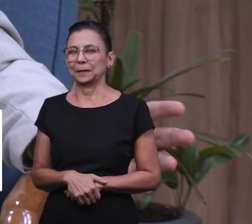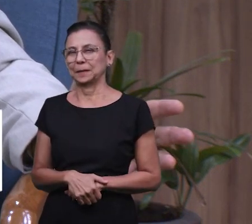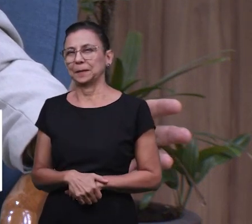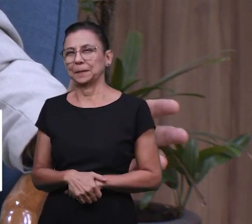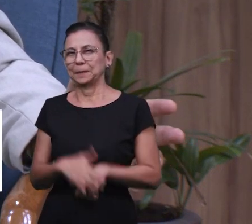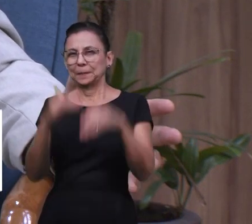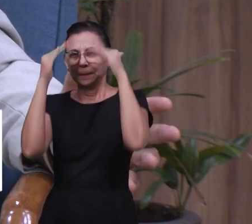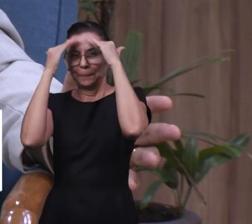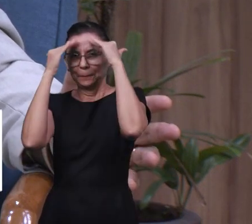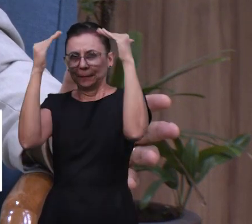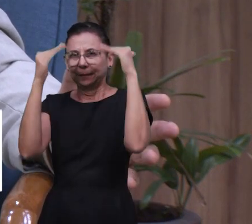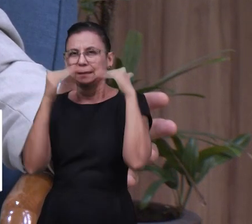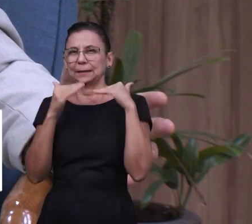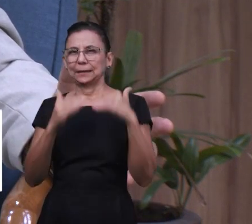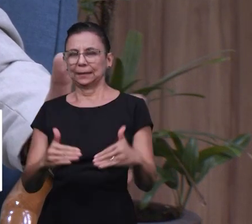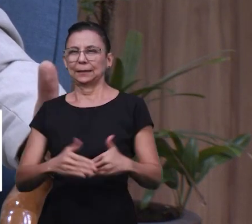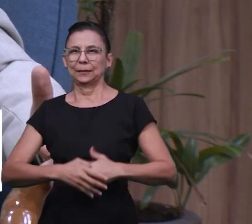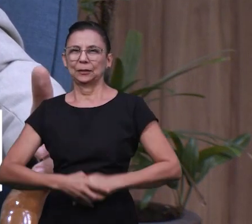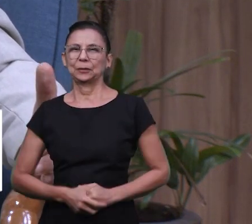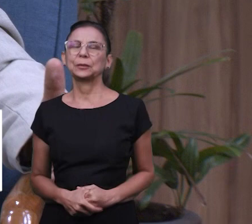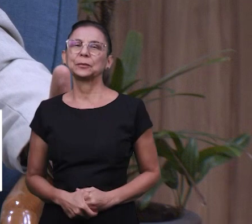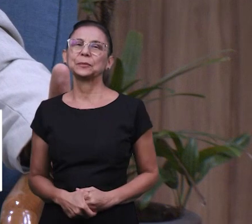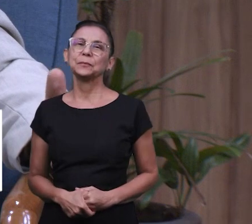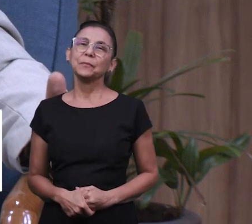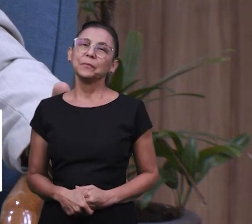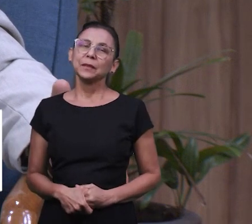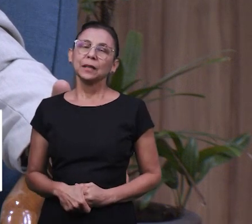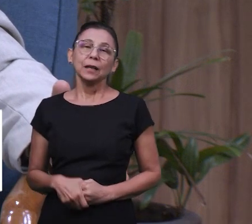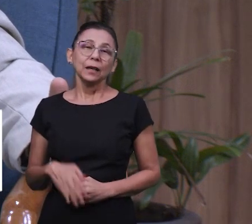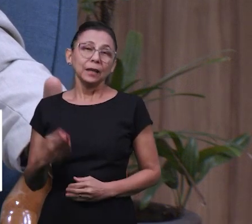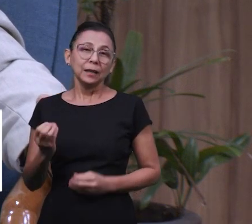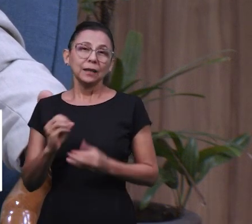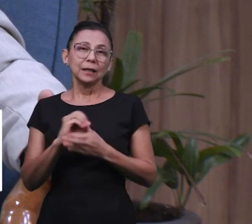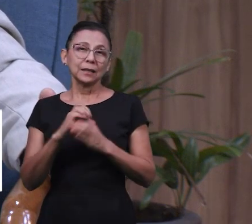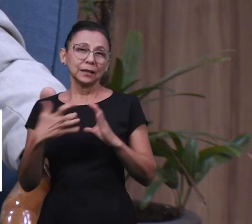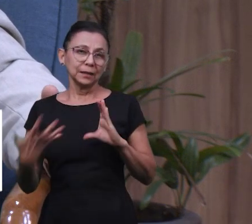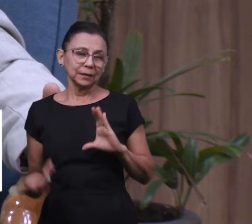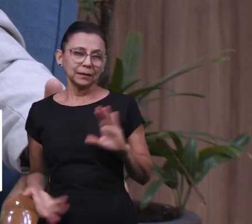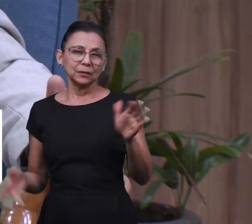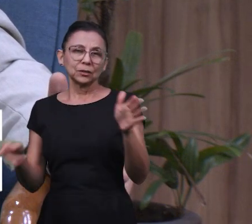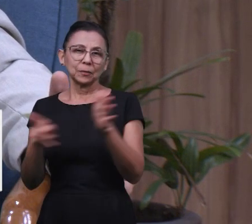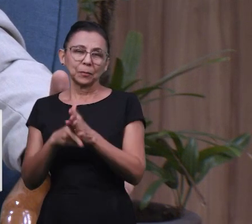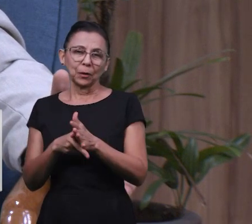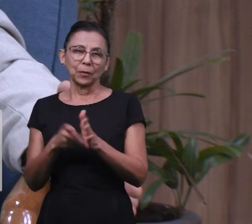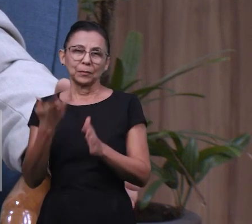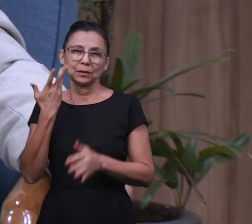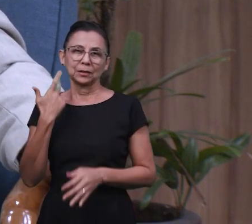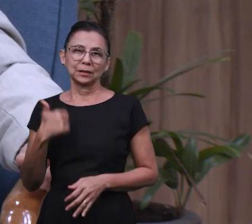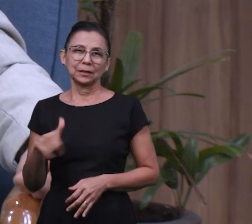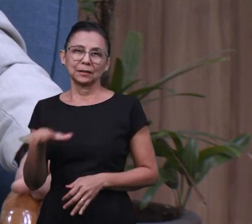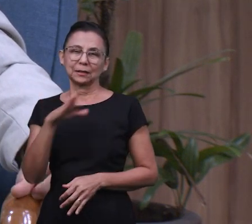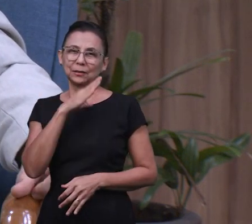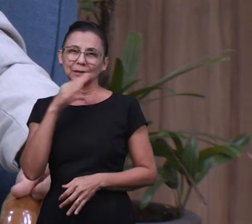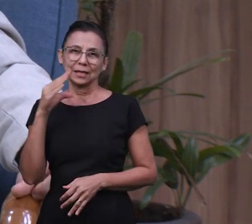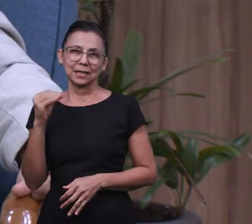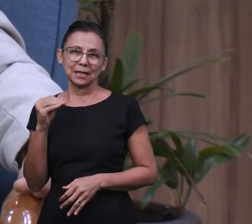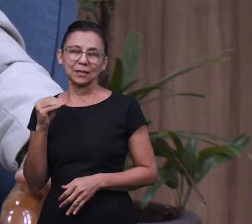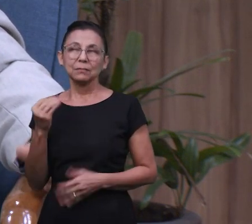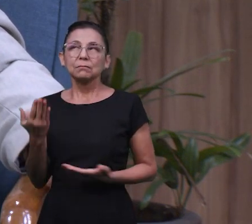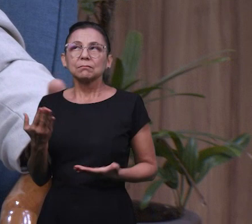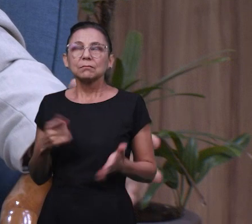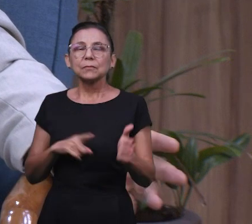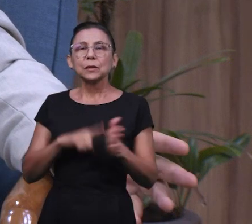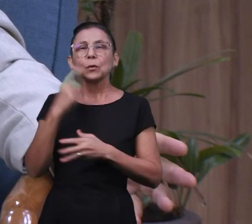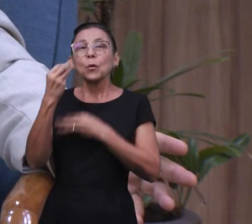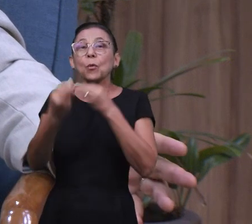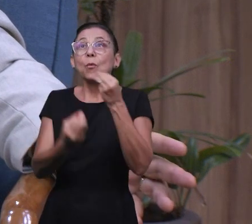forma, esse é um cenário que faz parte do crescimento e da formação do caráter das nossas crianças e adolescentes.